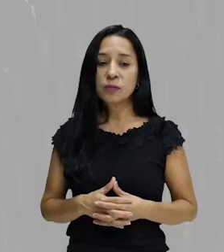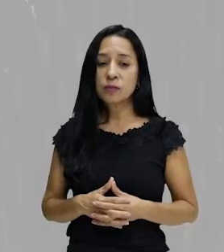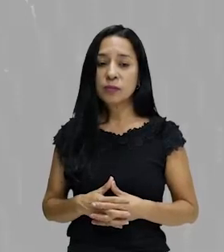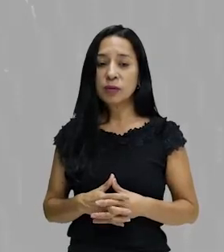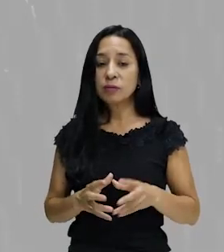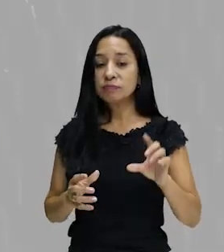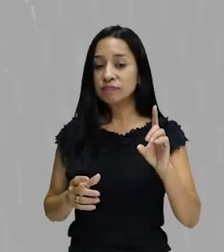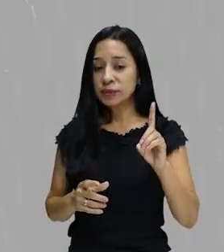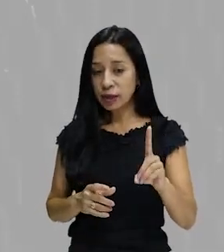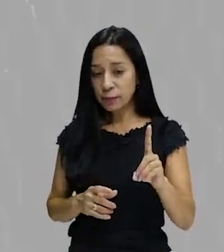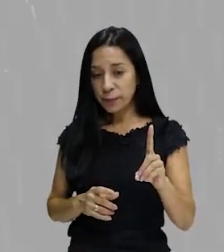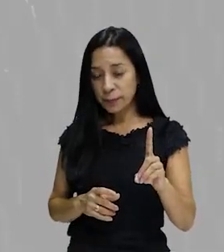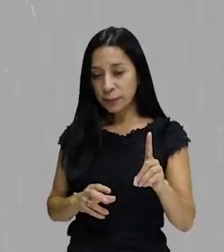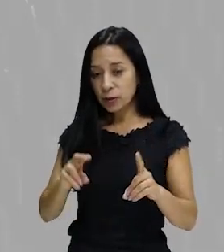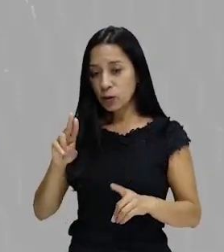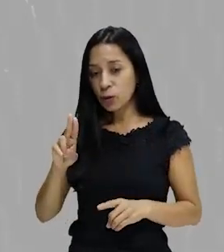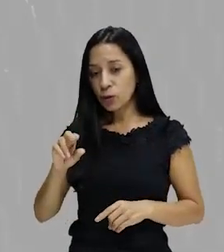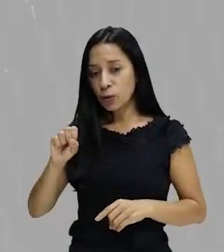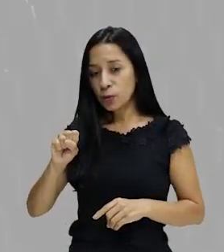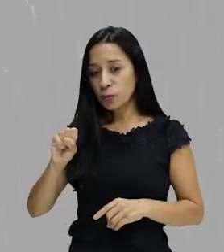né? Nós temos a energia